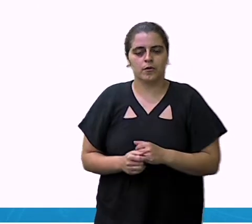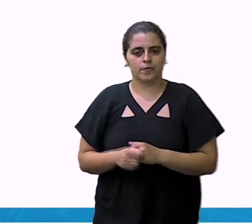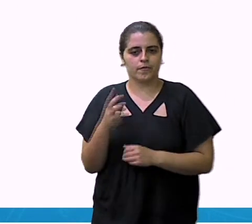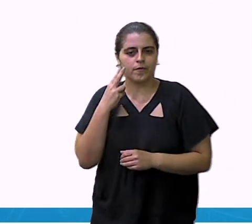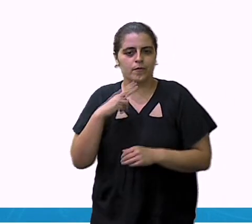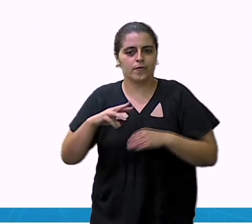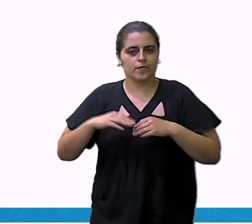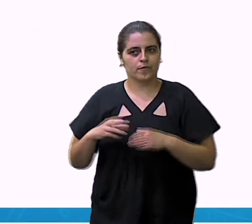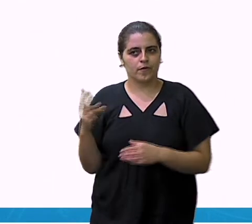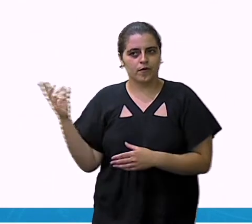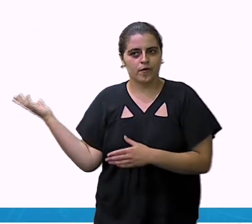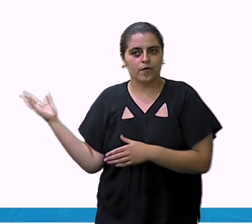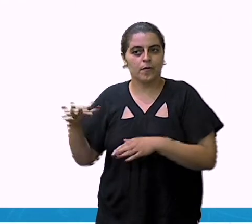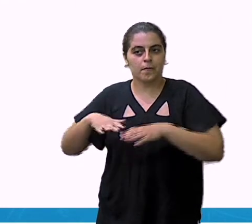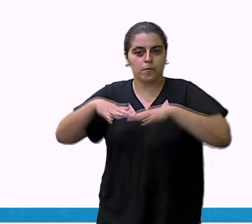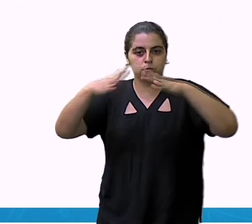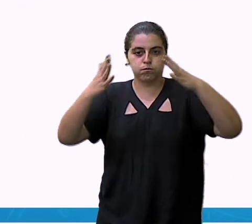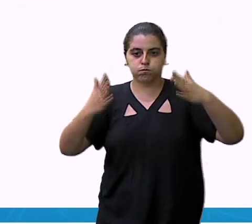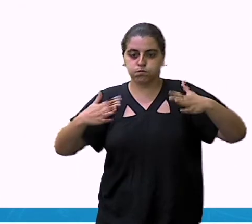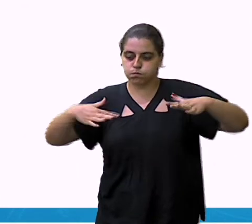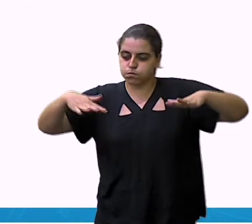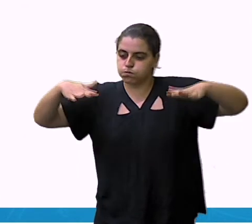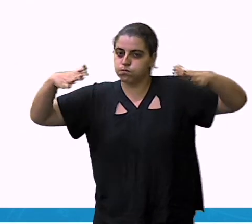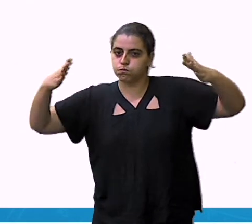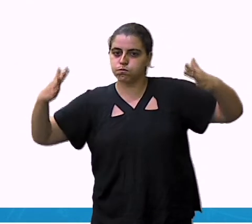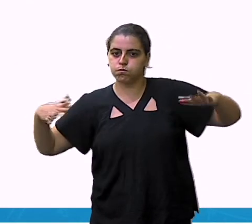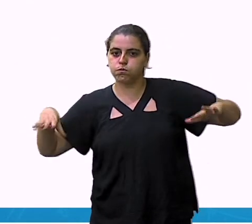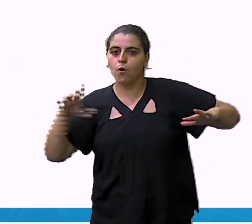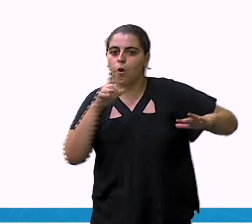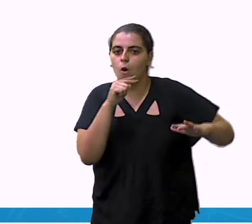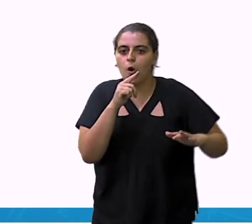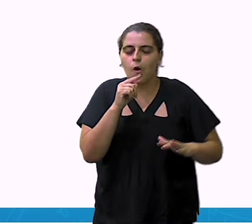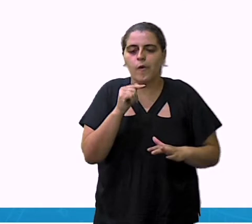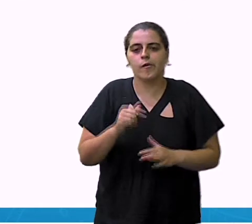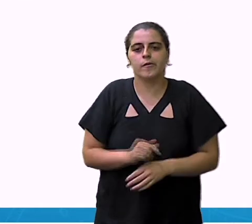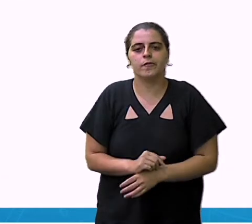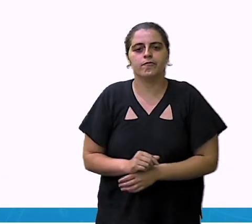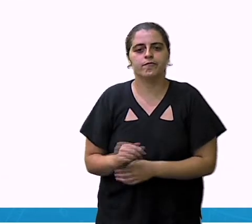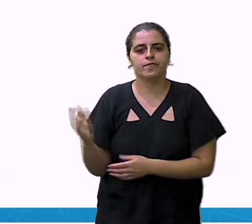rios desaguam no mar. Isso mesmo.